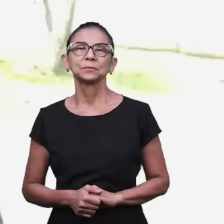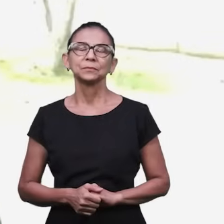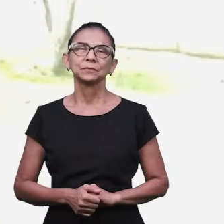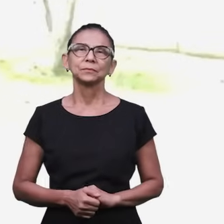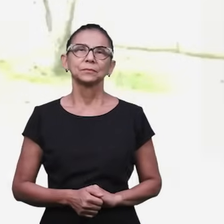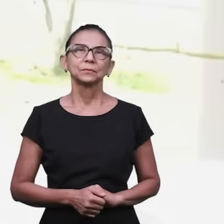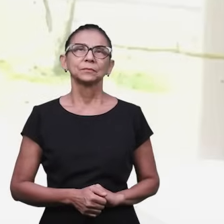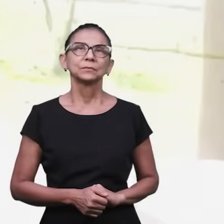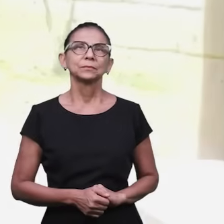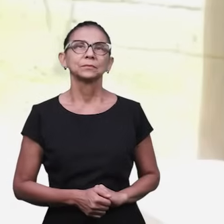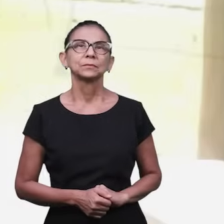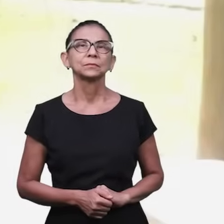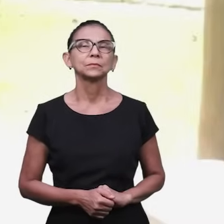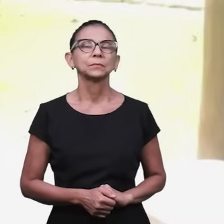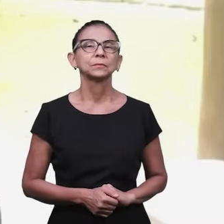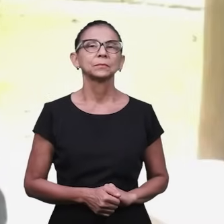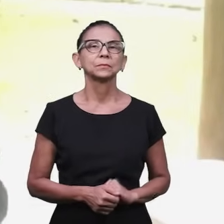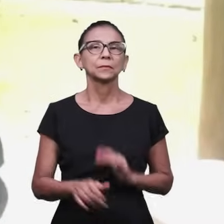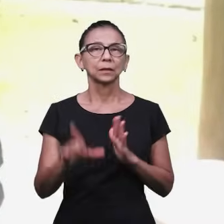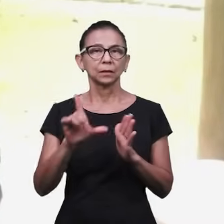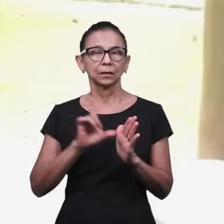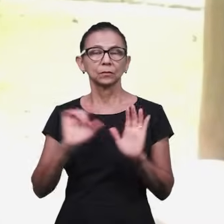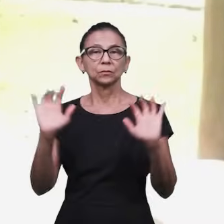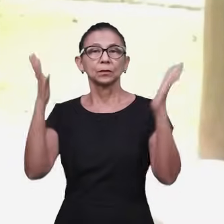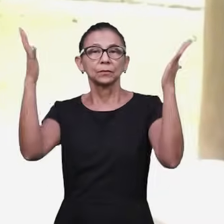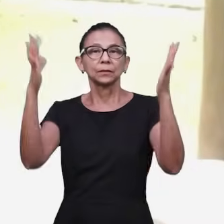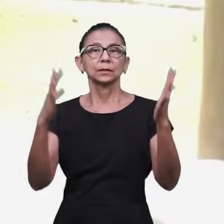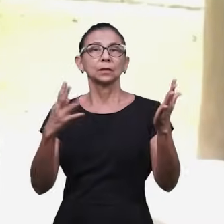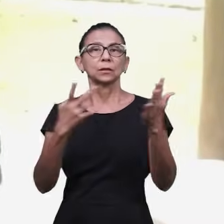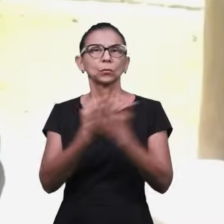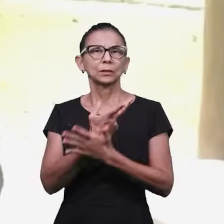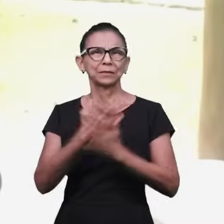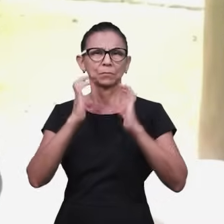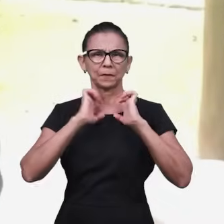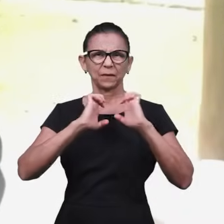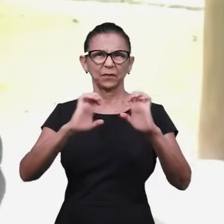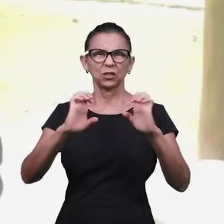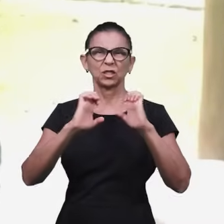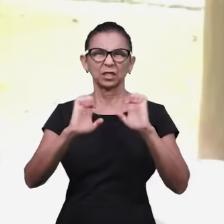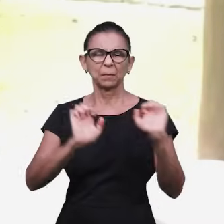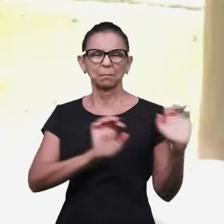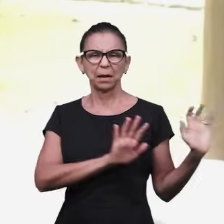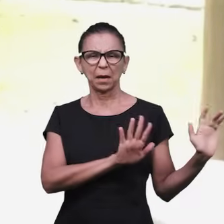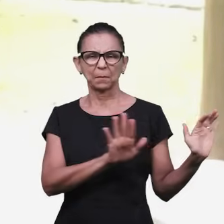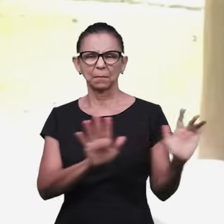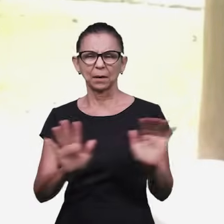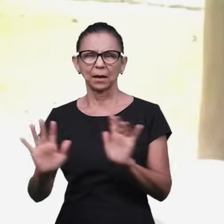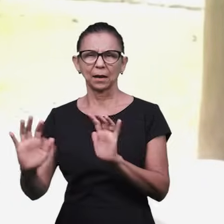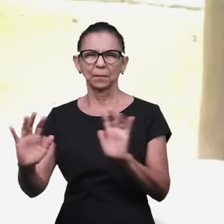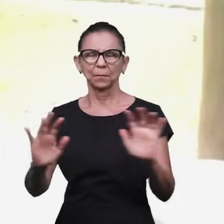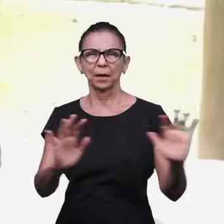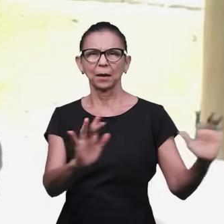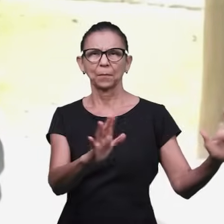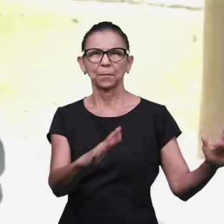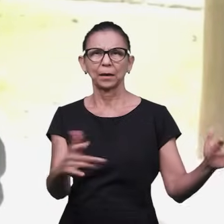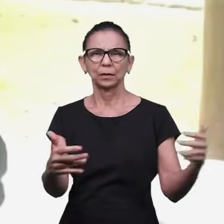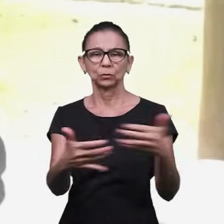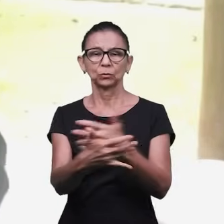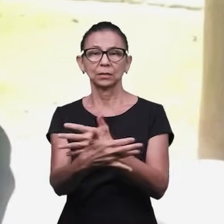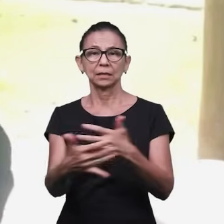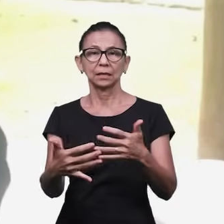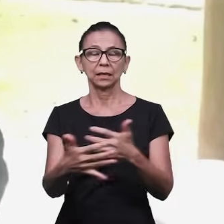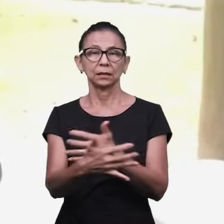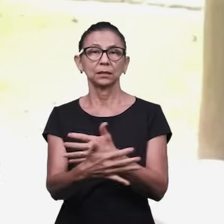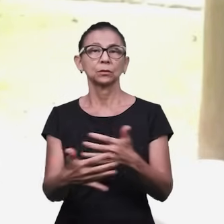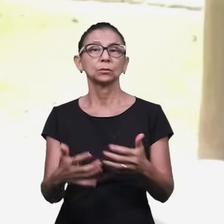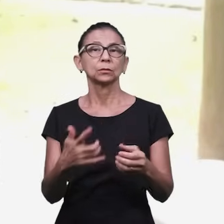Festas 3. Na véspera do evento foi realizada uma grande evangelização no centro da cidade de Resende,